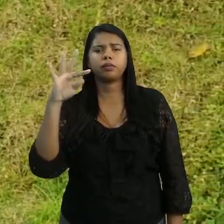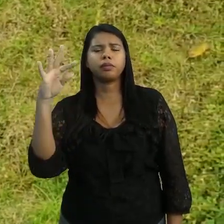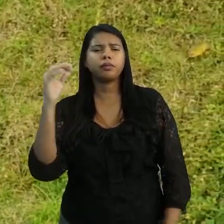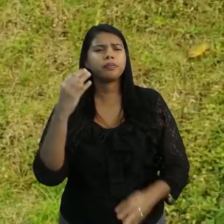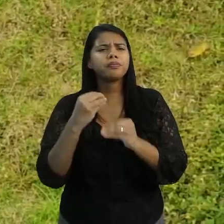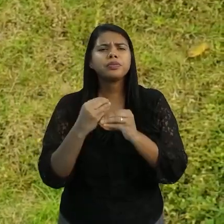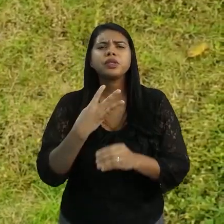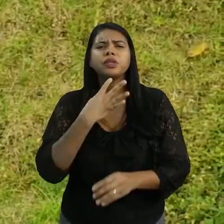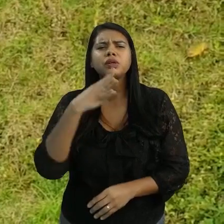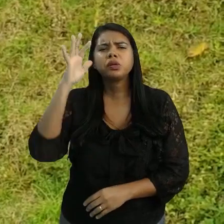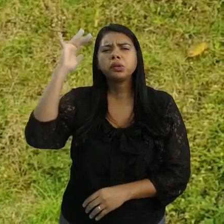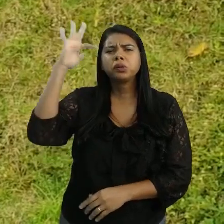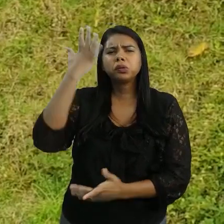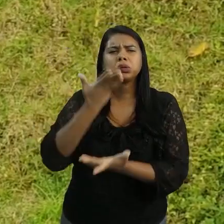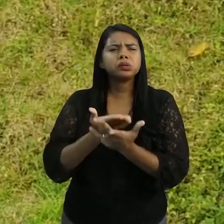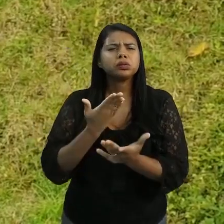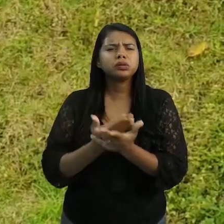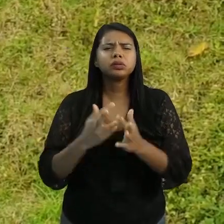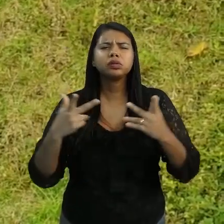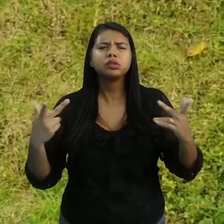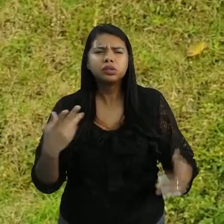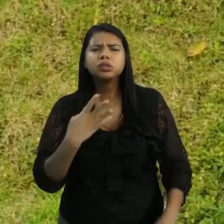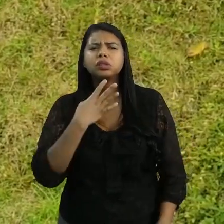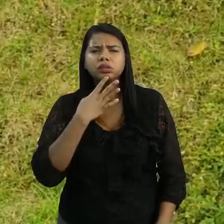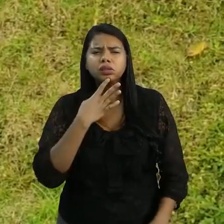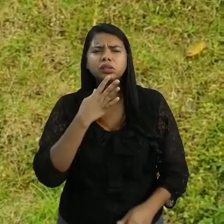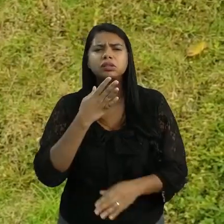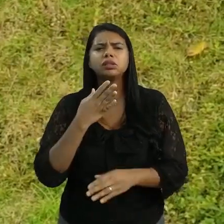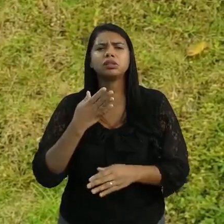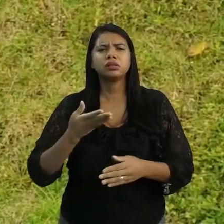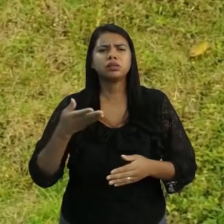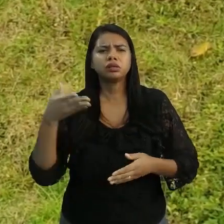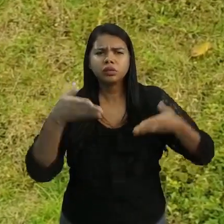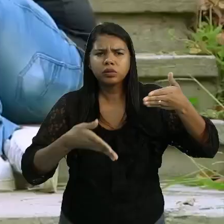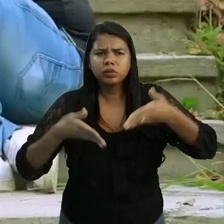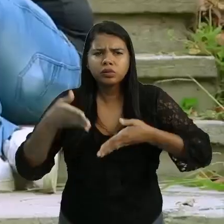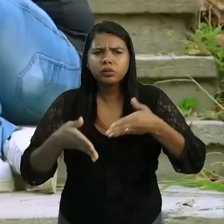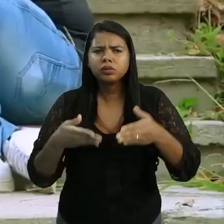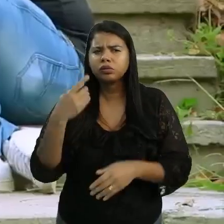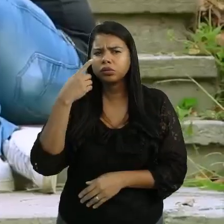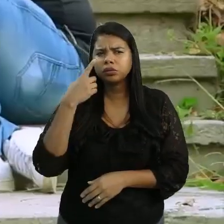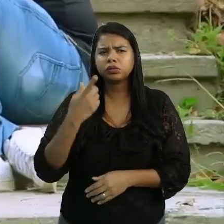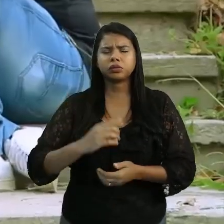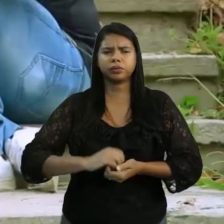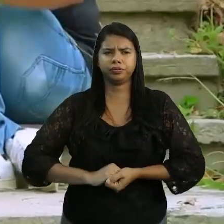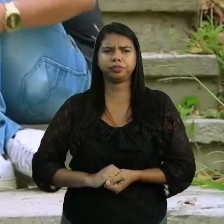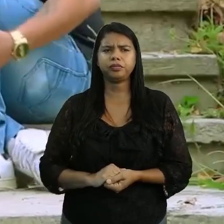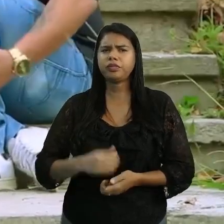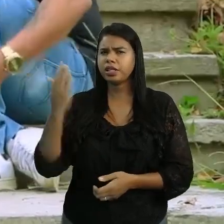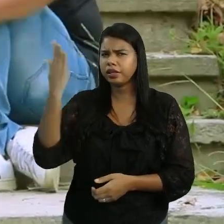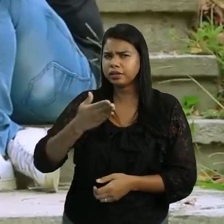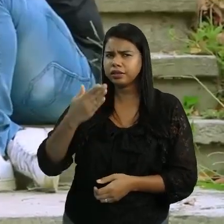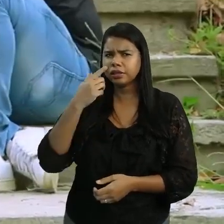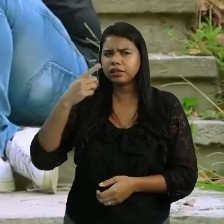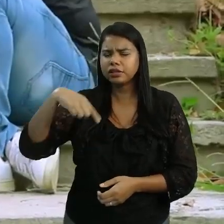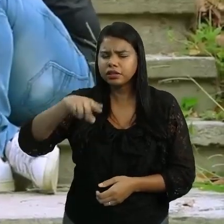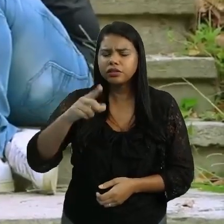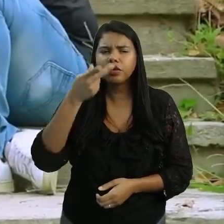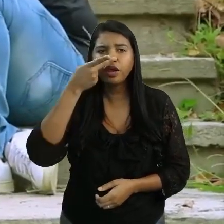estava fazendo universidade na época, mas questionava muito, era uma pessoa que buscava muito as respostas para as